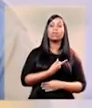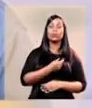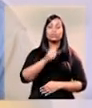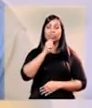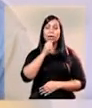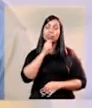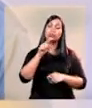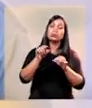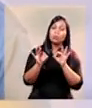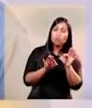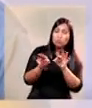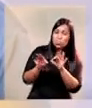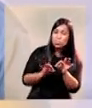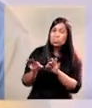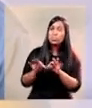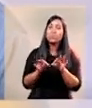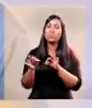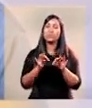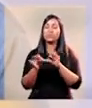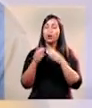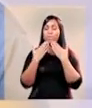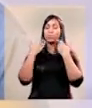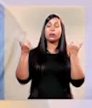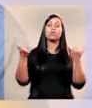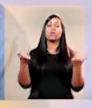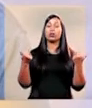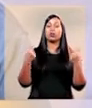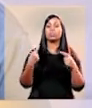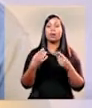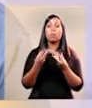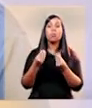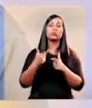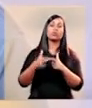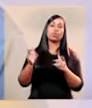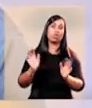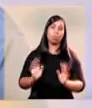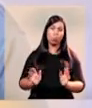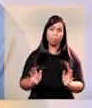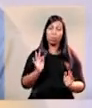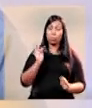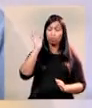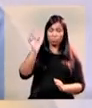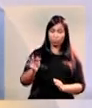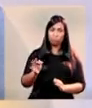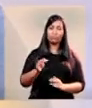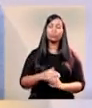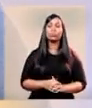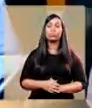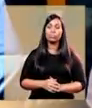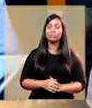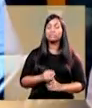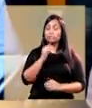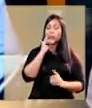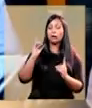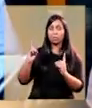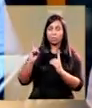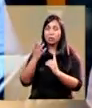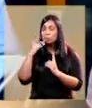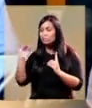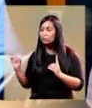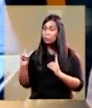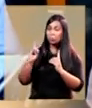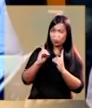ainda elaborando, amarrando melhor para não ter grandes problemas futuros, né? Que seria uma aproximação